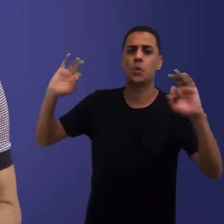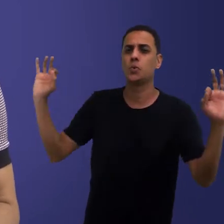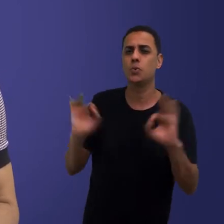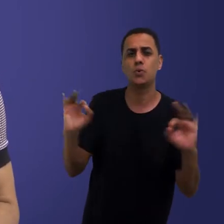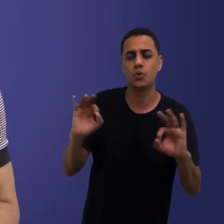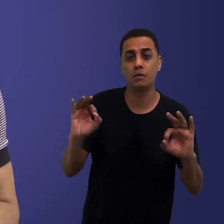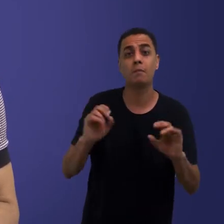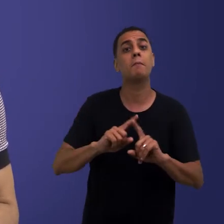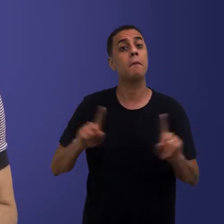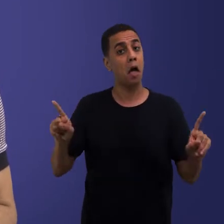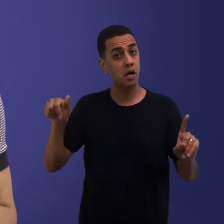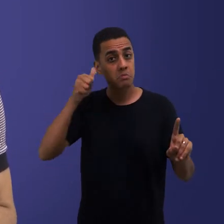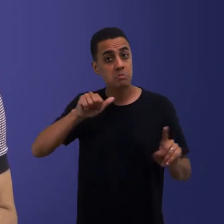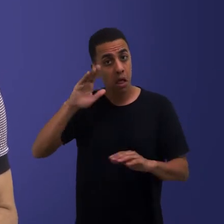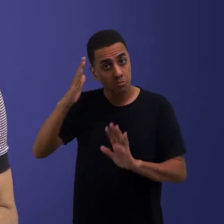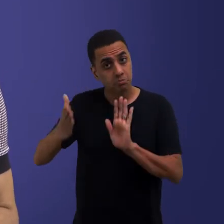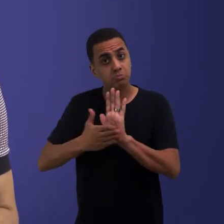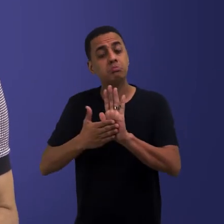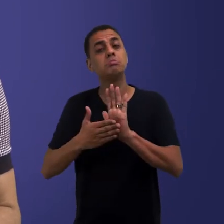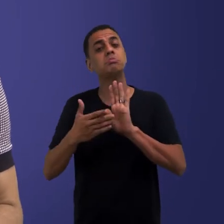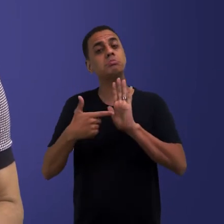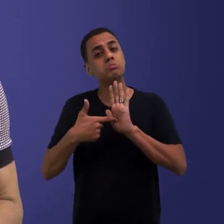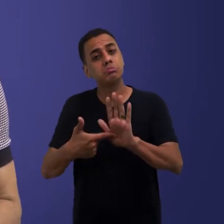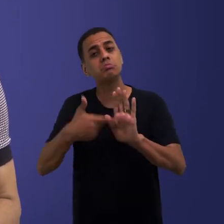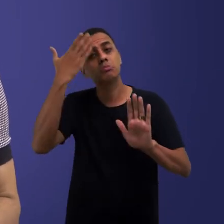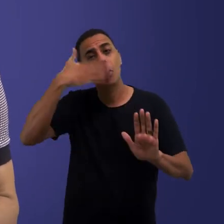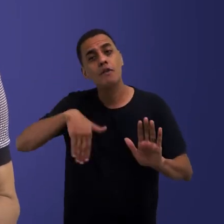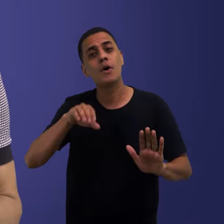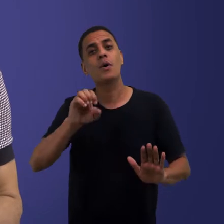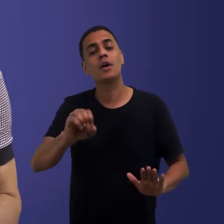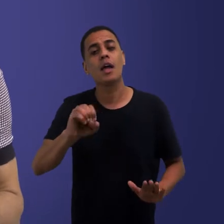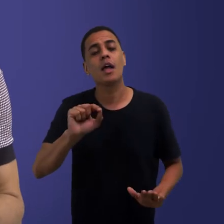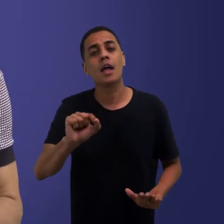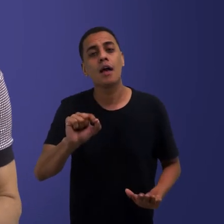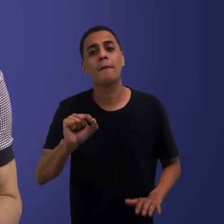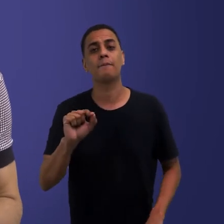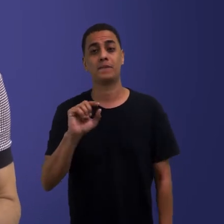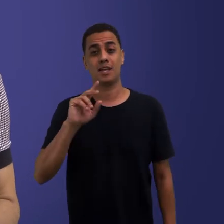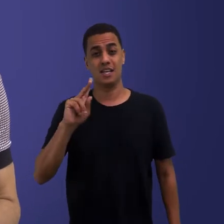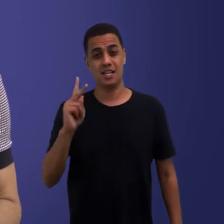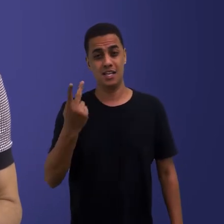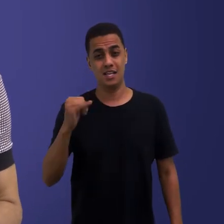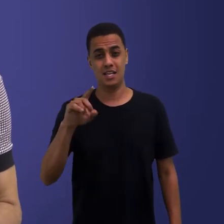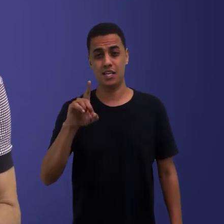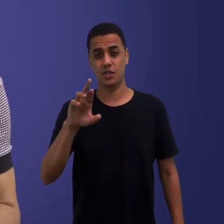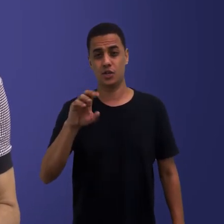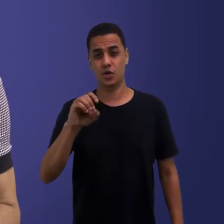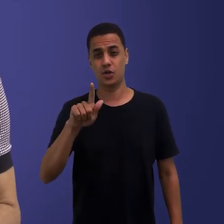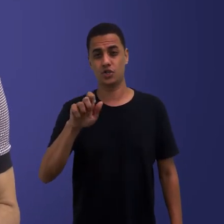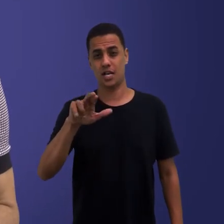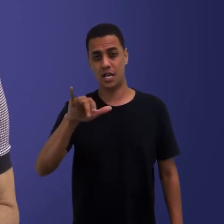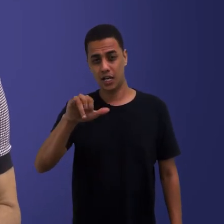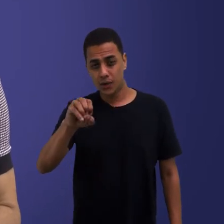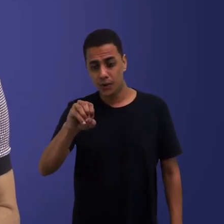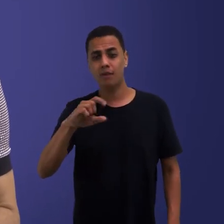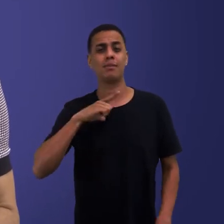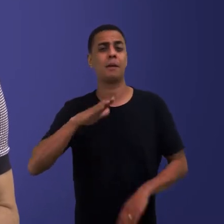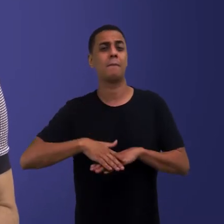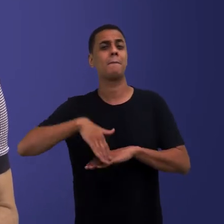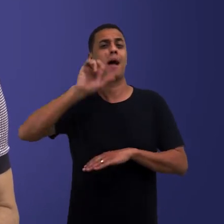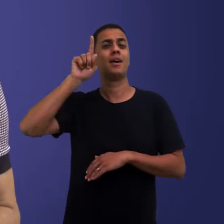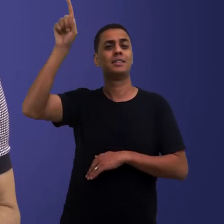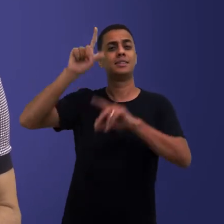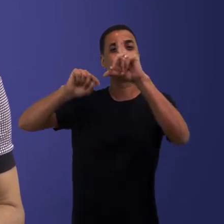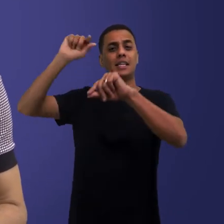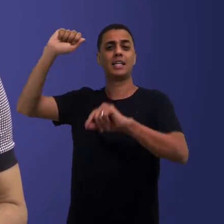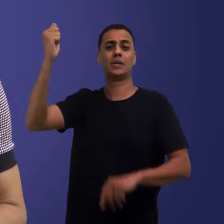poderíamos conhecer a composição dos objetos celestes, mostrou em 1925 que o hidrogênio era muito mais abundante